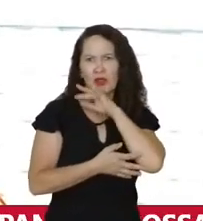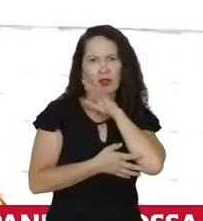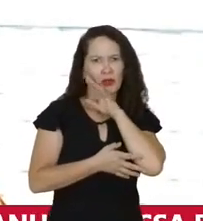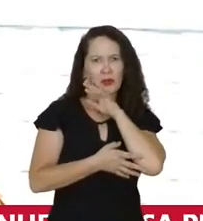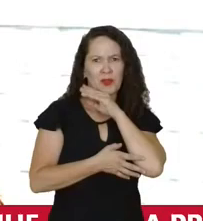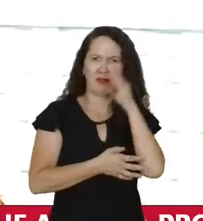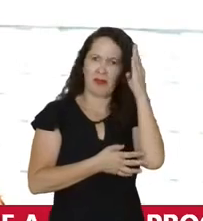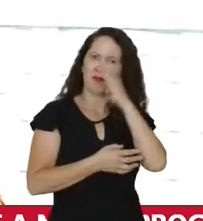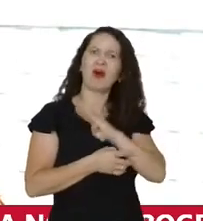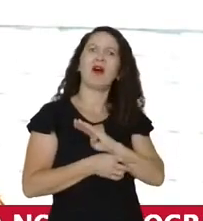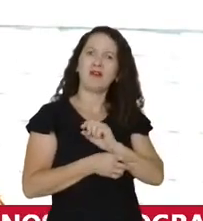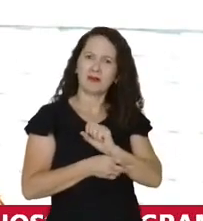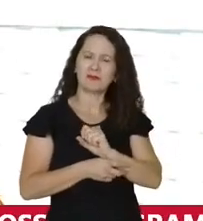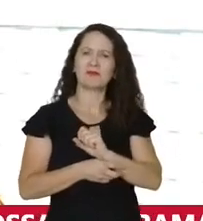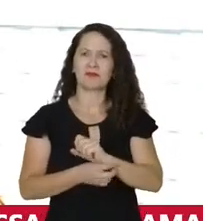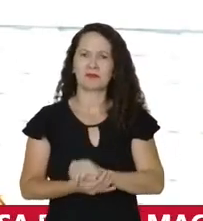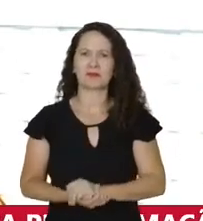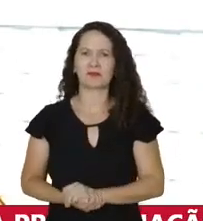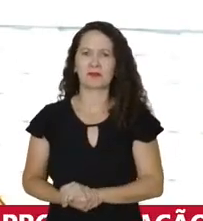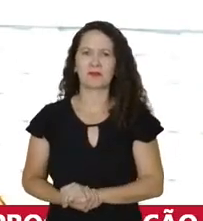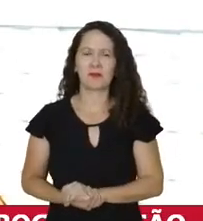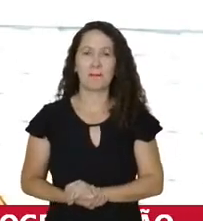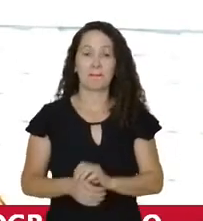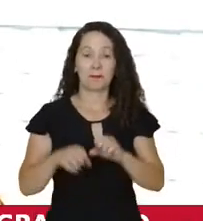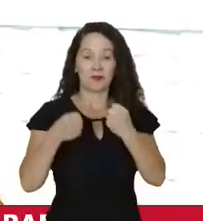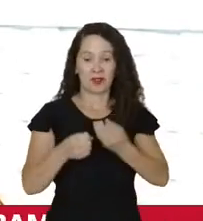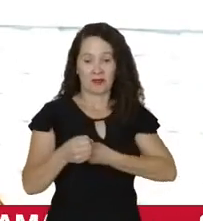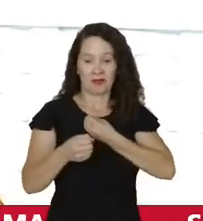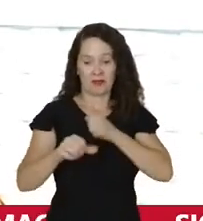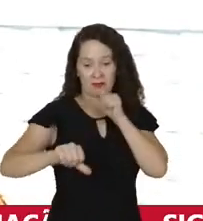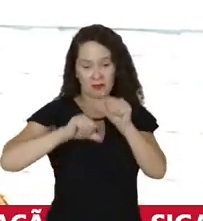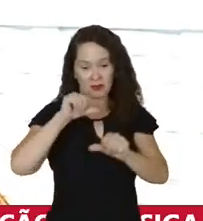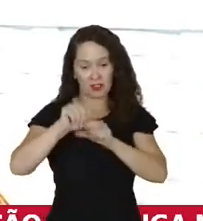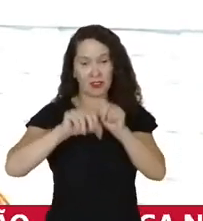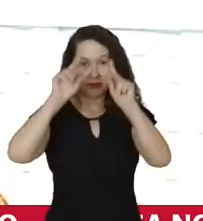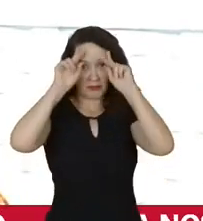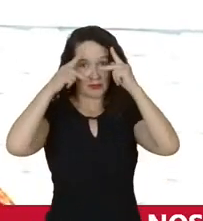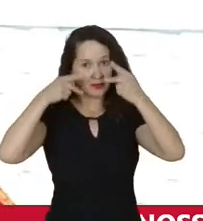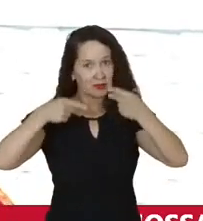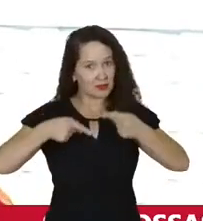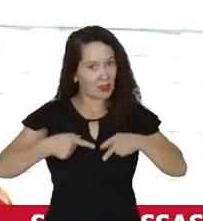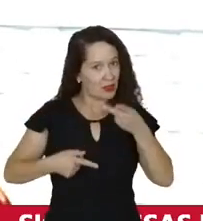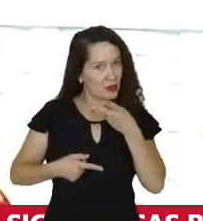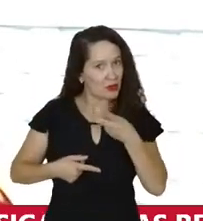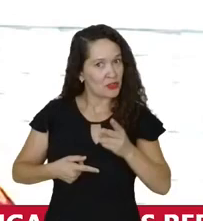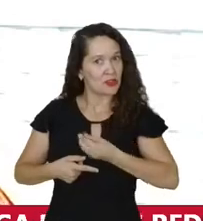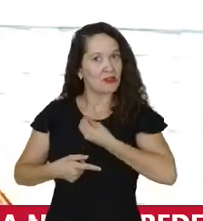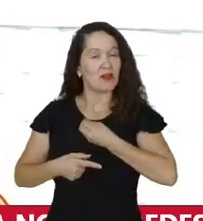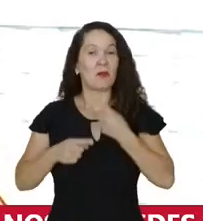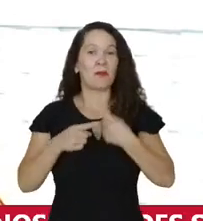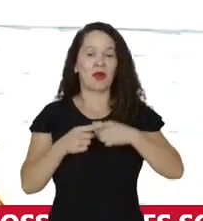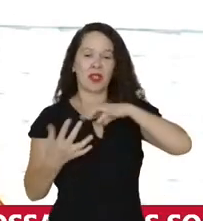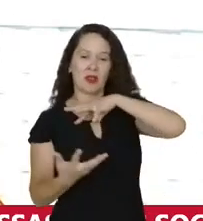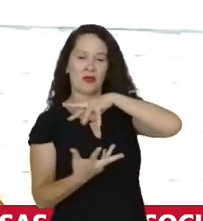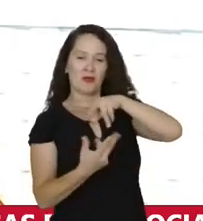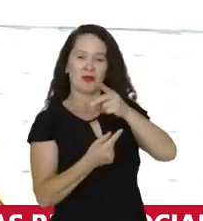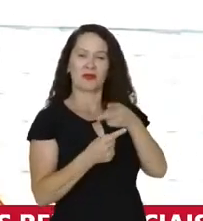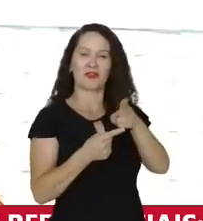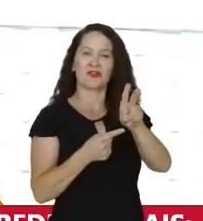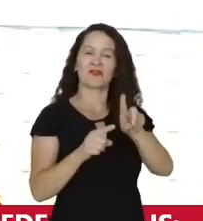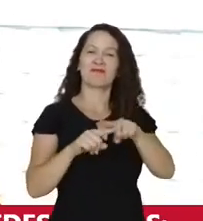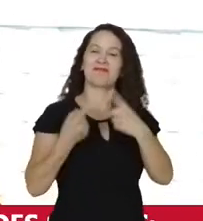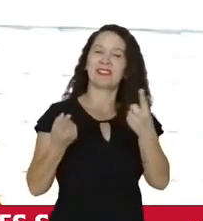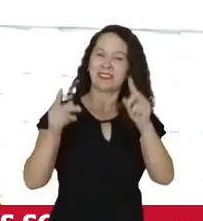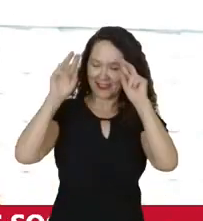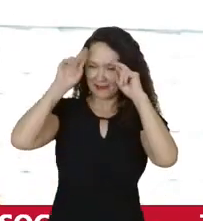masculinidade, acho que será necessário para a sobrevivência da humanidade, porque o planeta vai continuar, mas, né, como